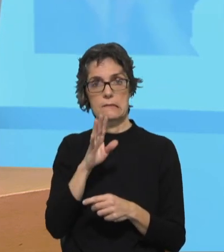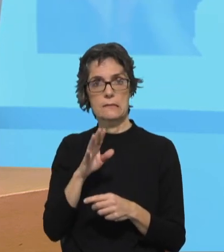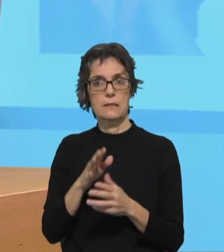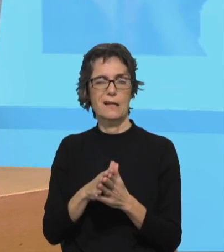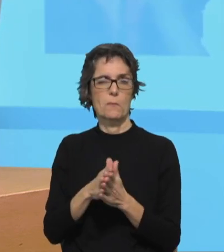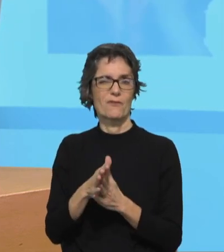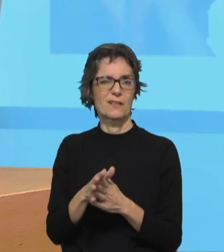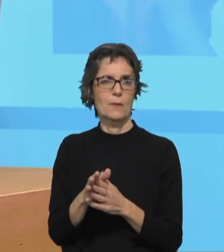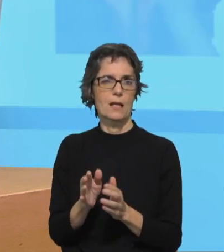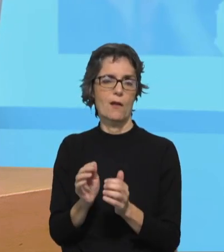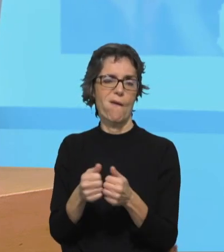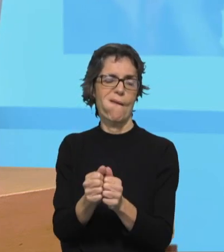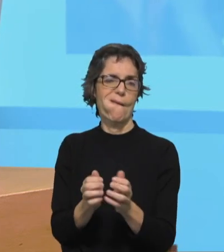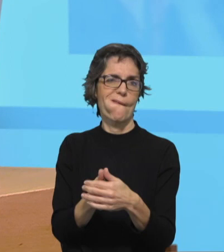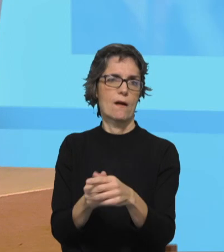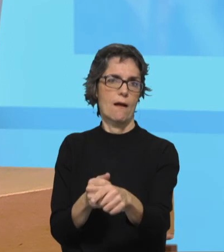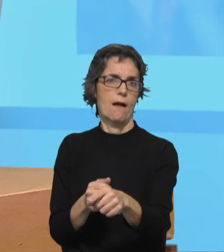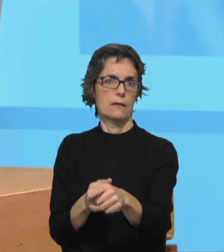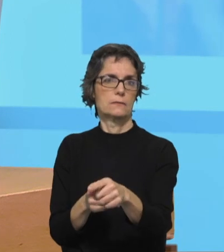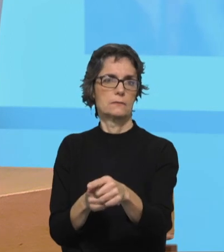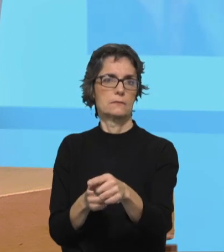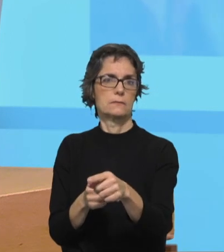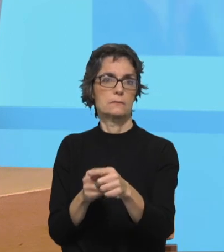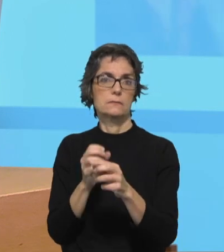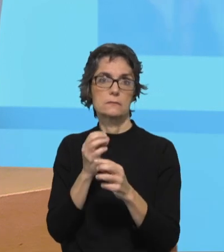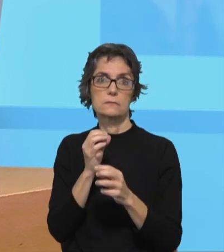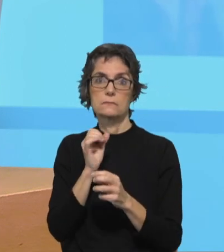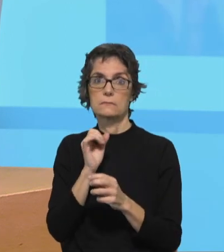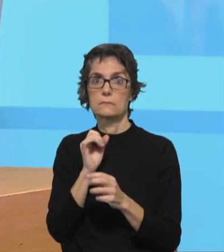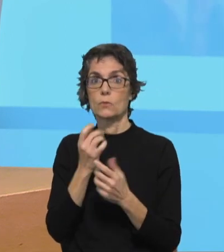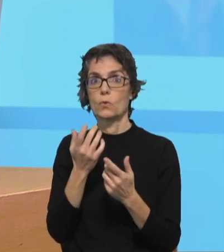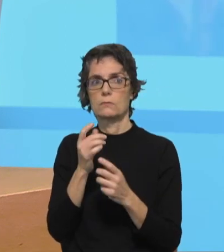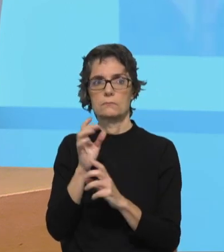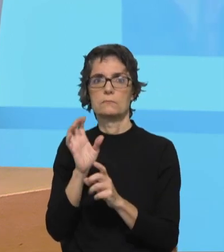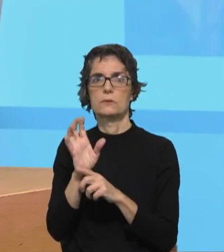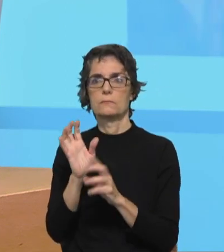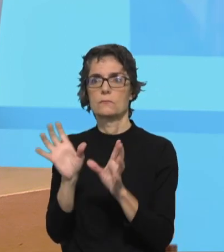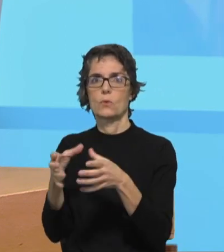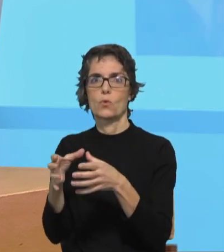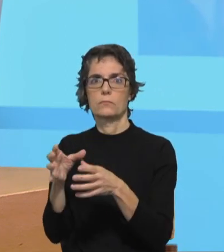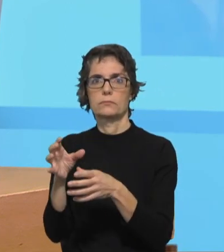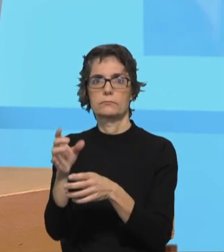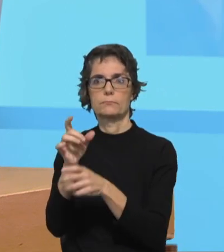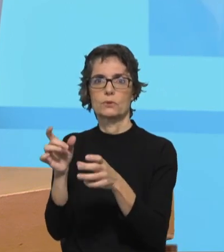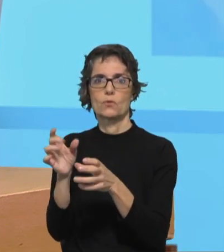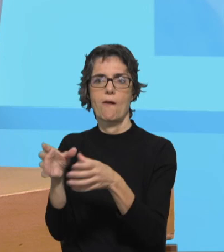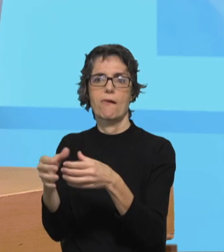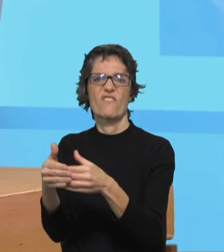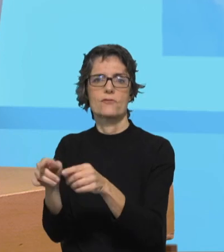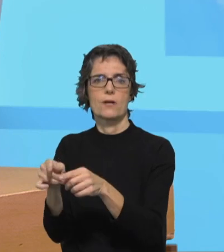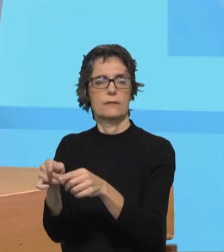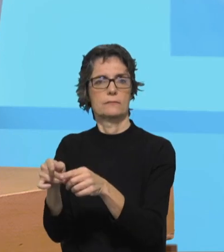ou podem ser utilizados apenas por uma elite, por um grupo restrito de pessoas e assim se acentua a